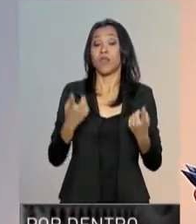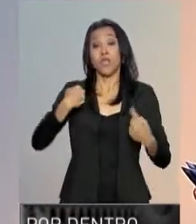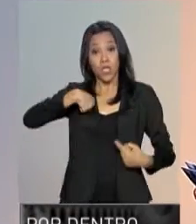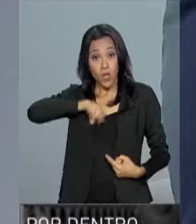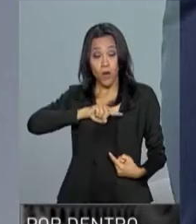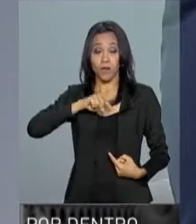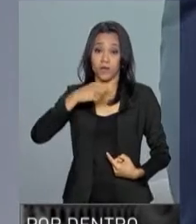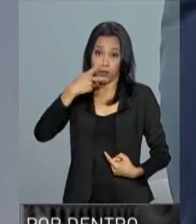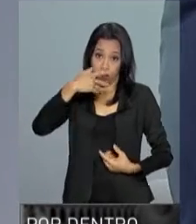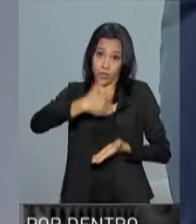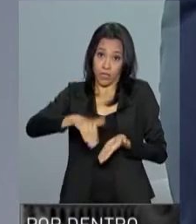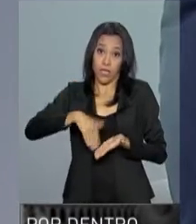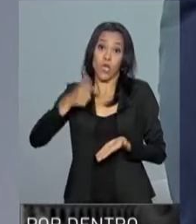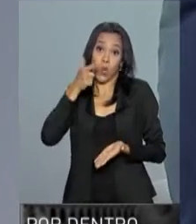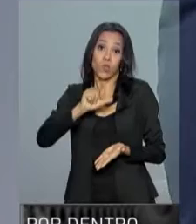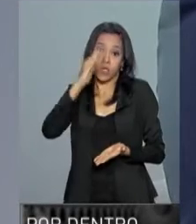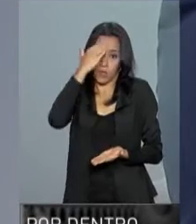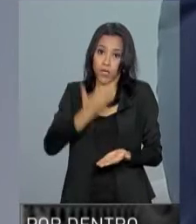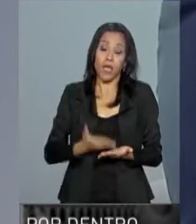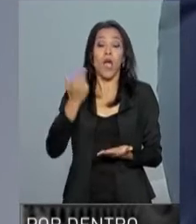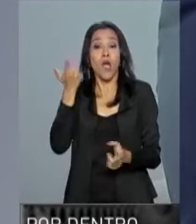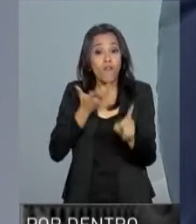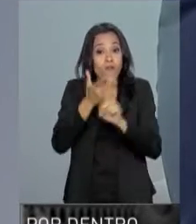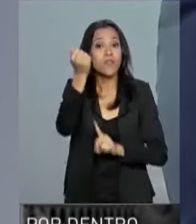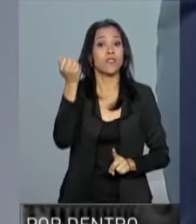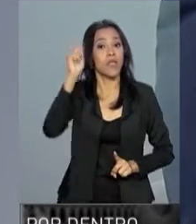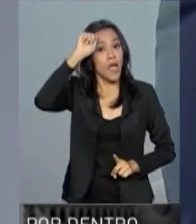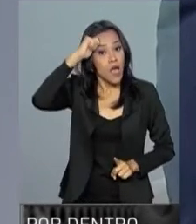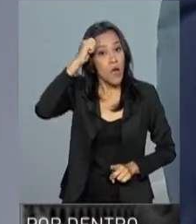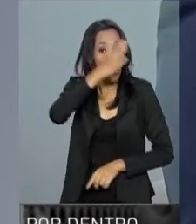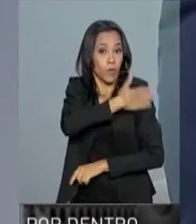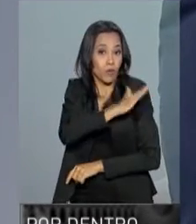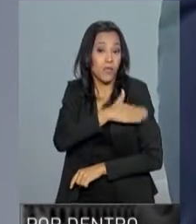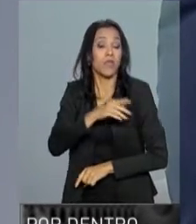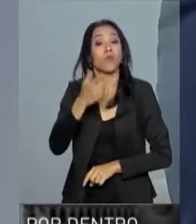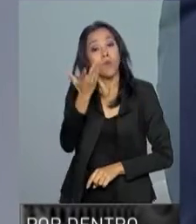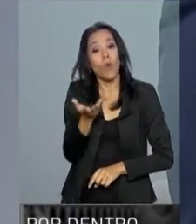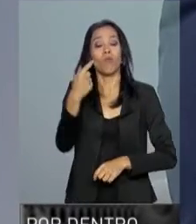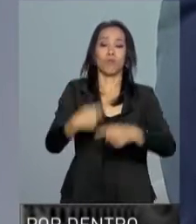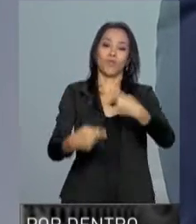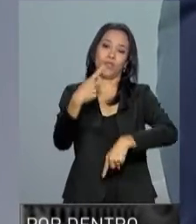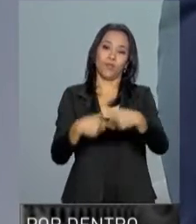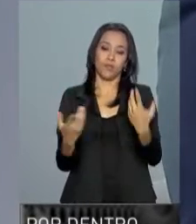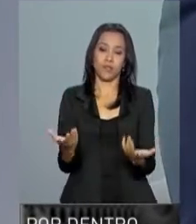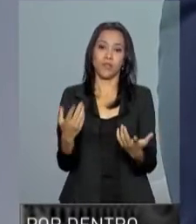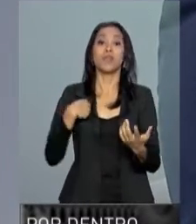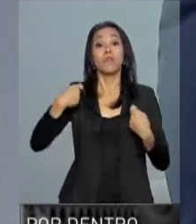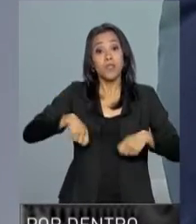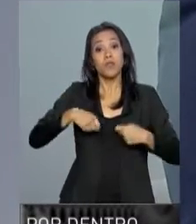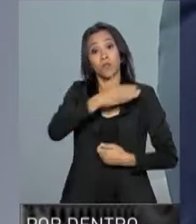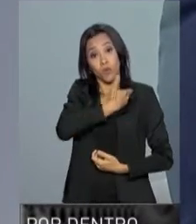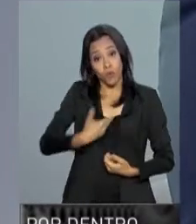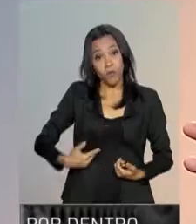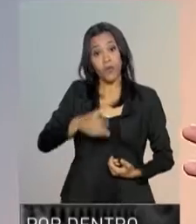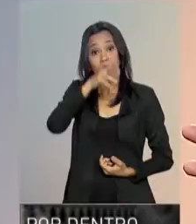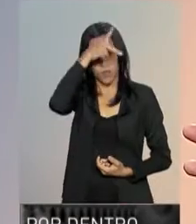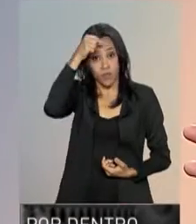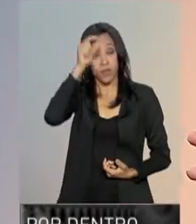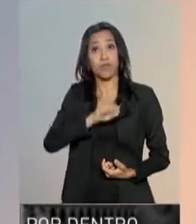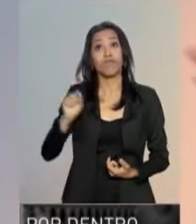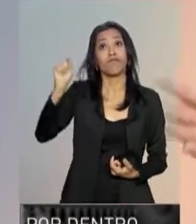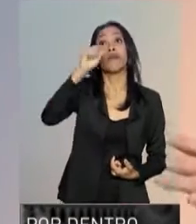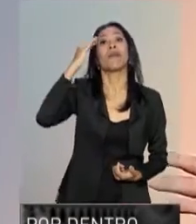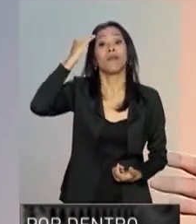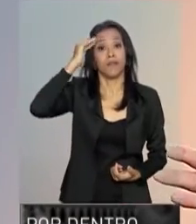Carla que nós só venceremos umas isso através de políticas públicas Mas precisamos também com gestores públicos entendo essa necessidade e essas